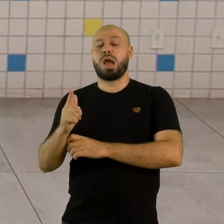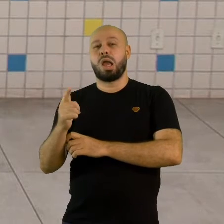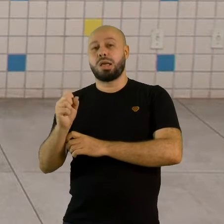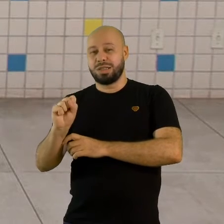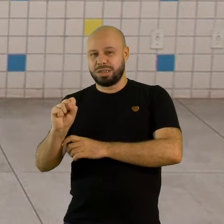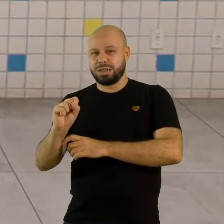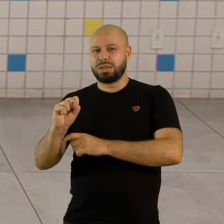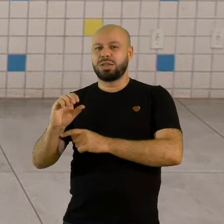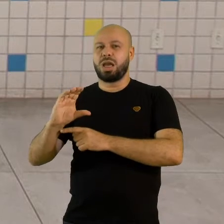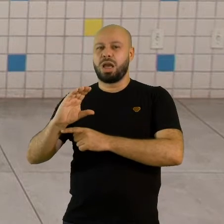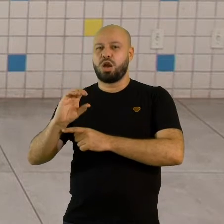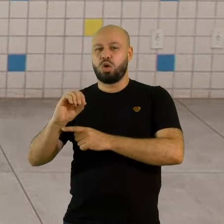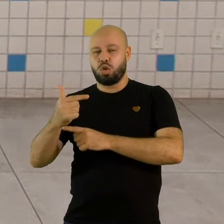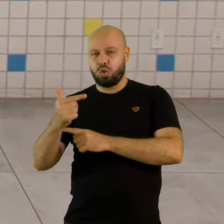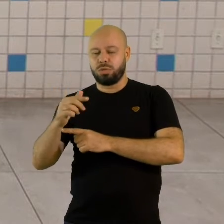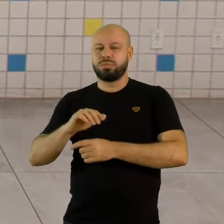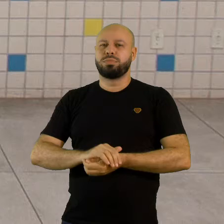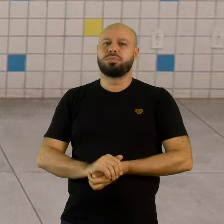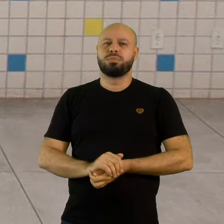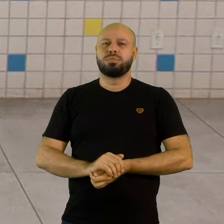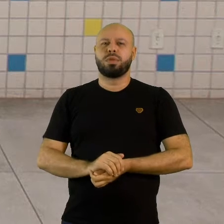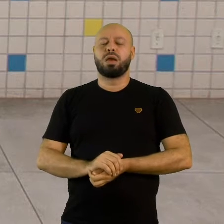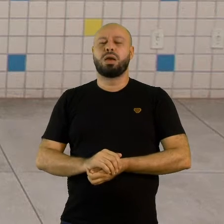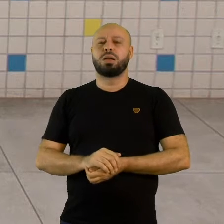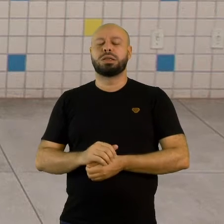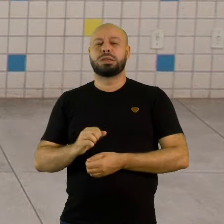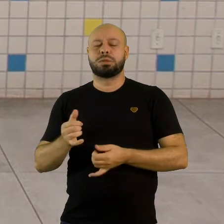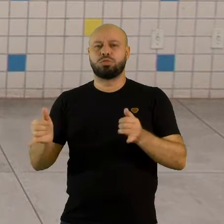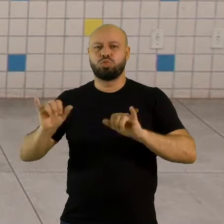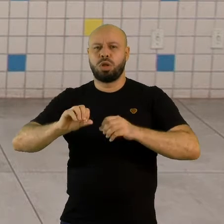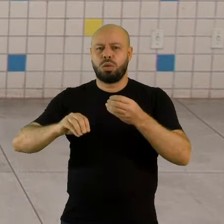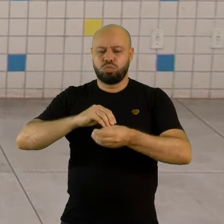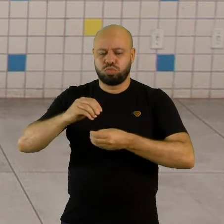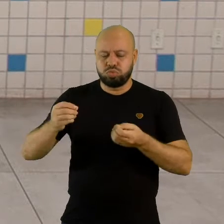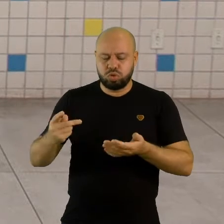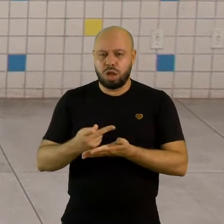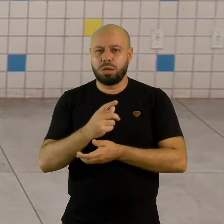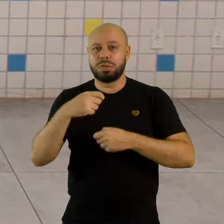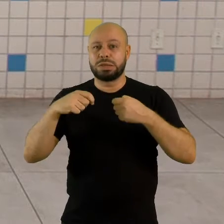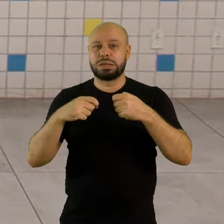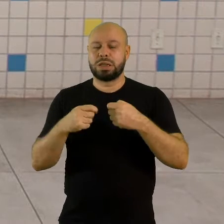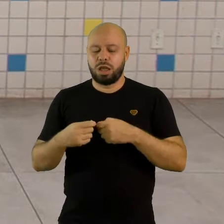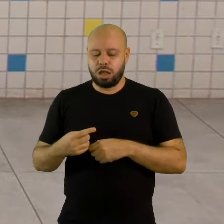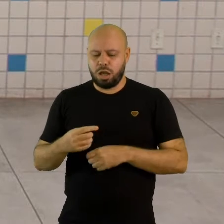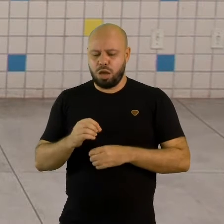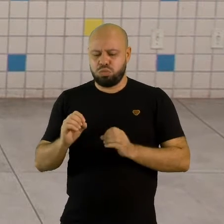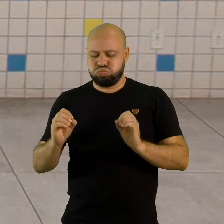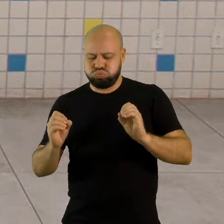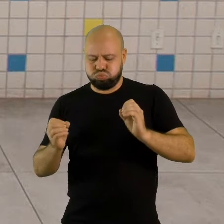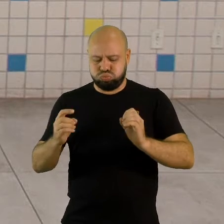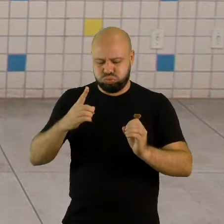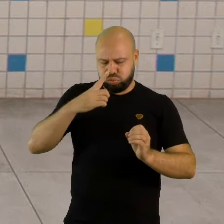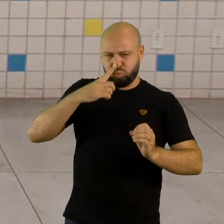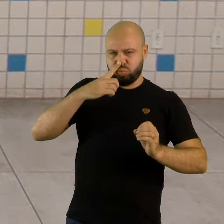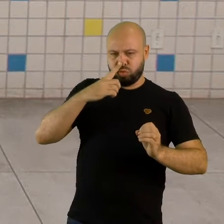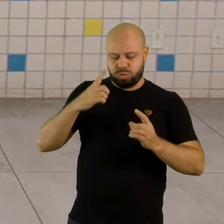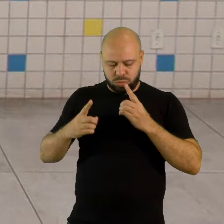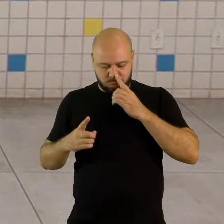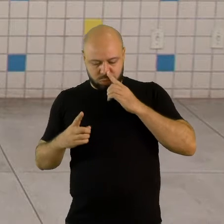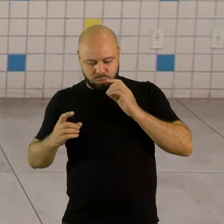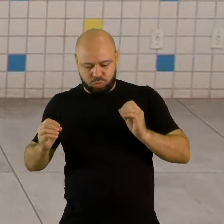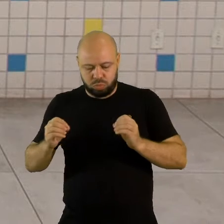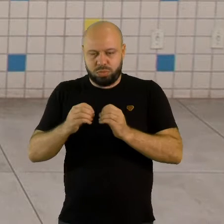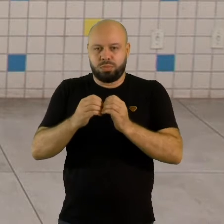química aconteça, os reagentes eles precisam ter afinidade entre si. Mas o que é afinidade, gente? Eles